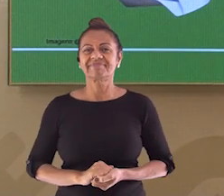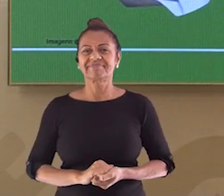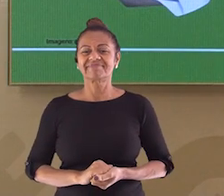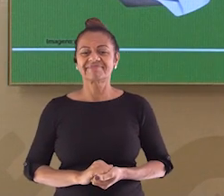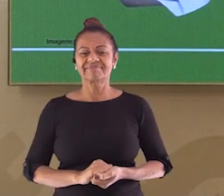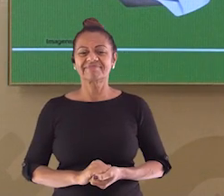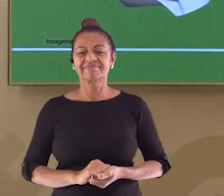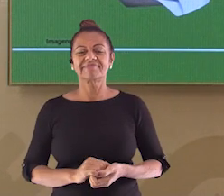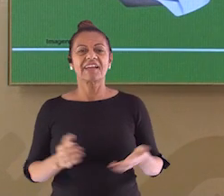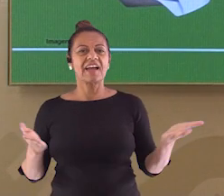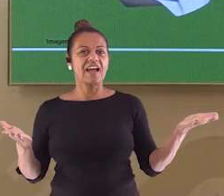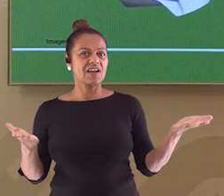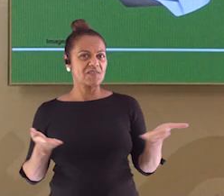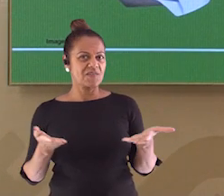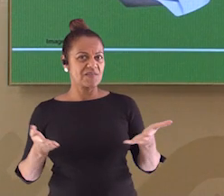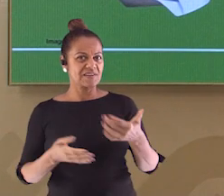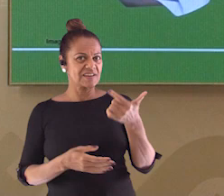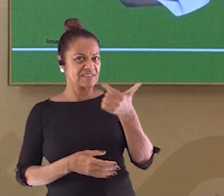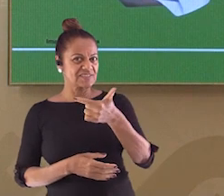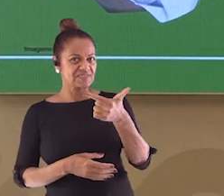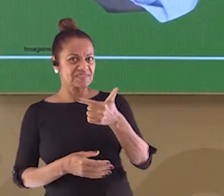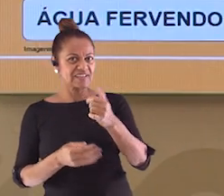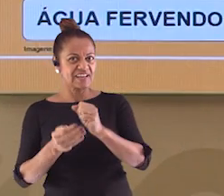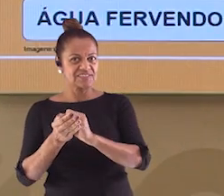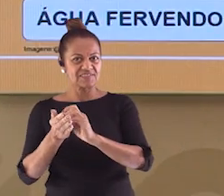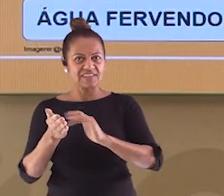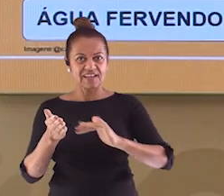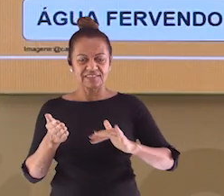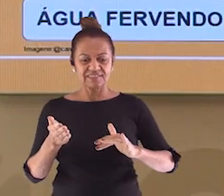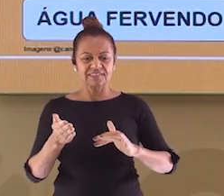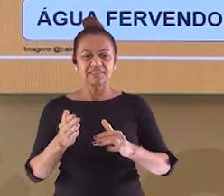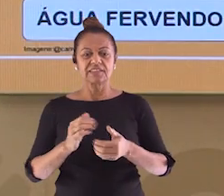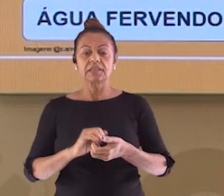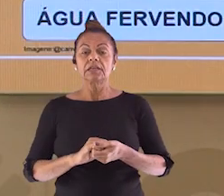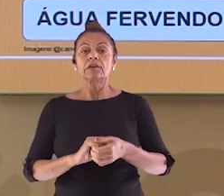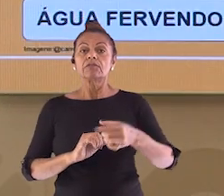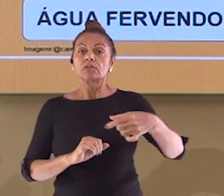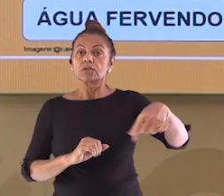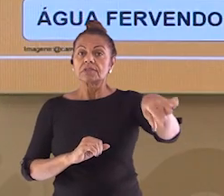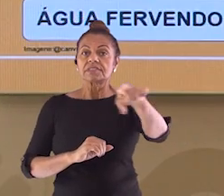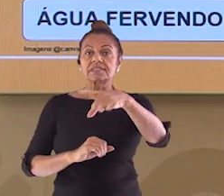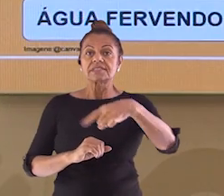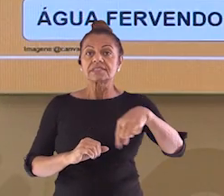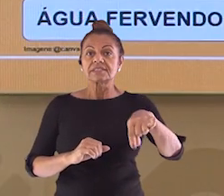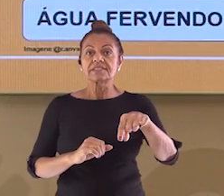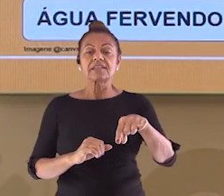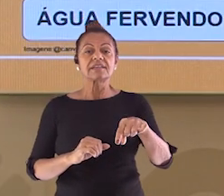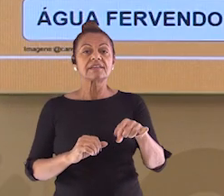então para a nossa segunda atividade do dia. Essa atividade você